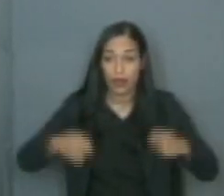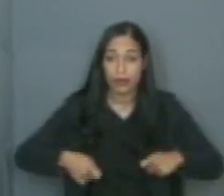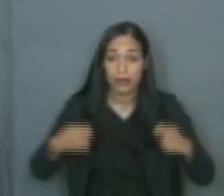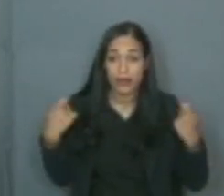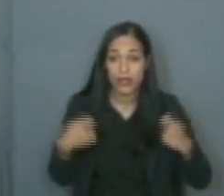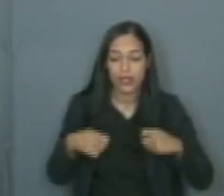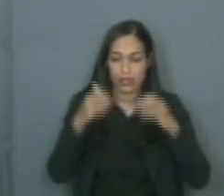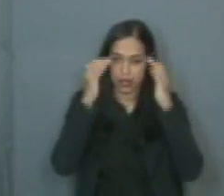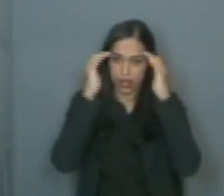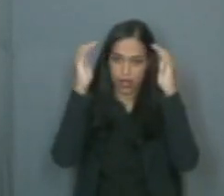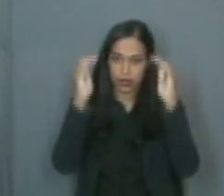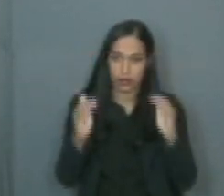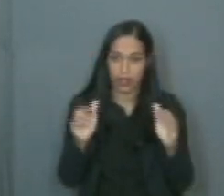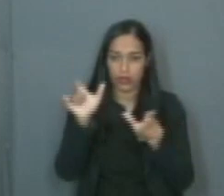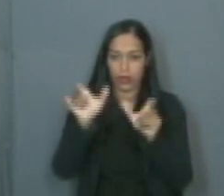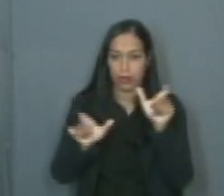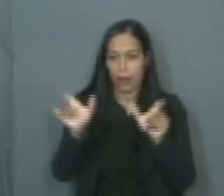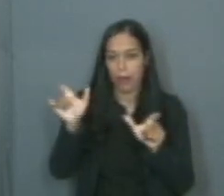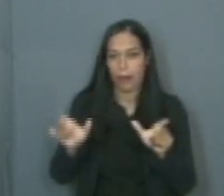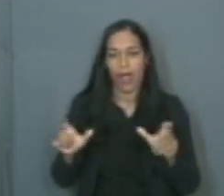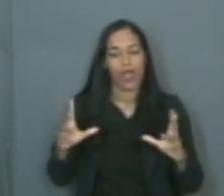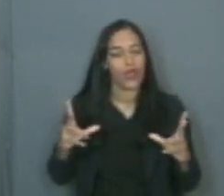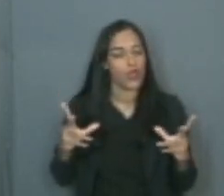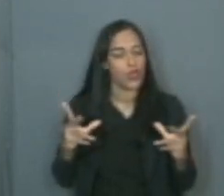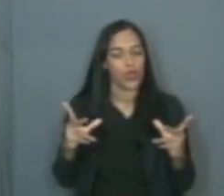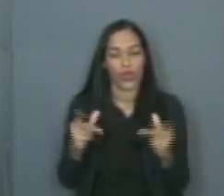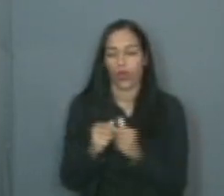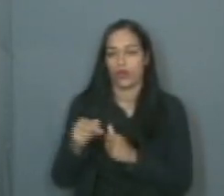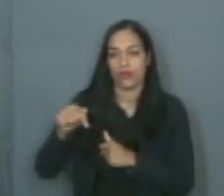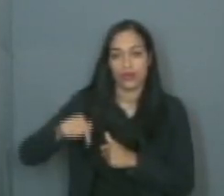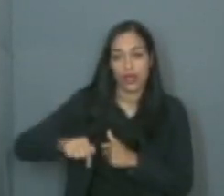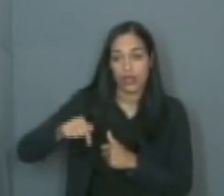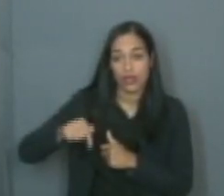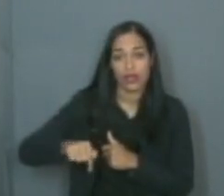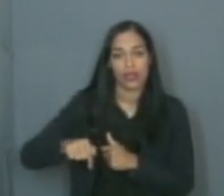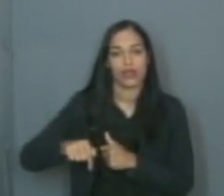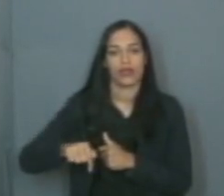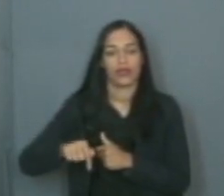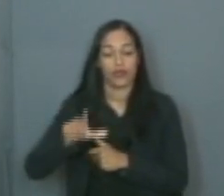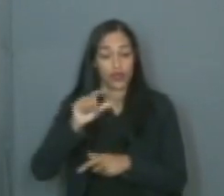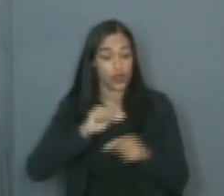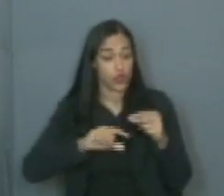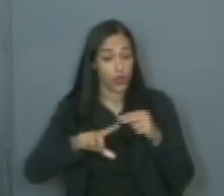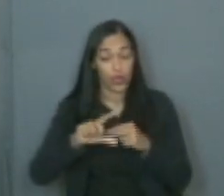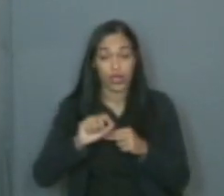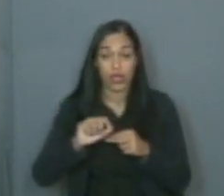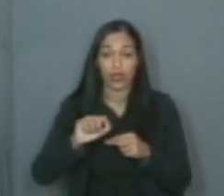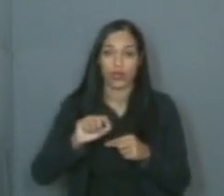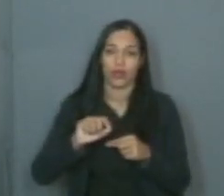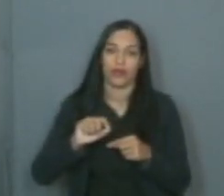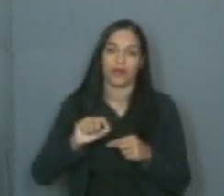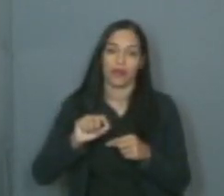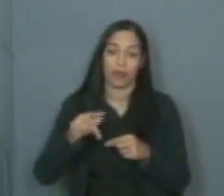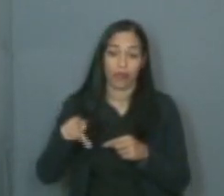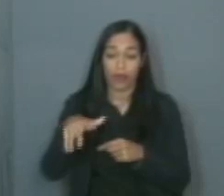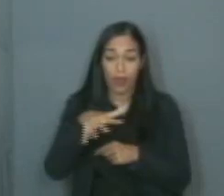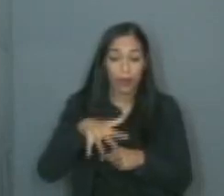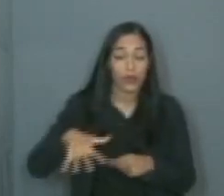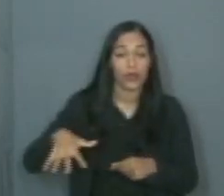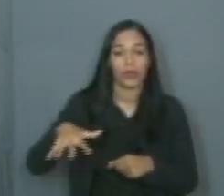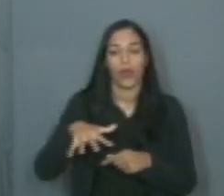precisam de respeito. Todos aqui foram eleitos por uma causa, por um povo, por